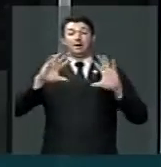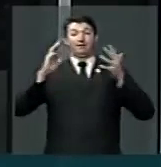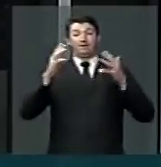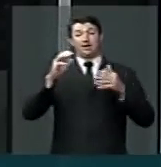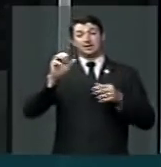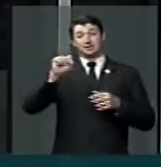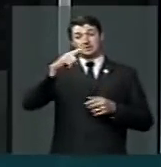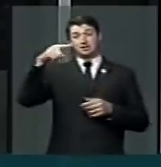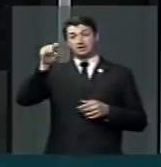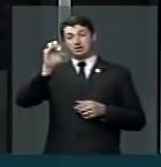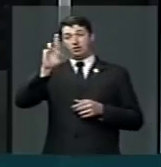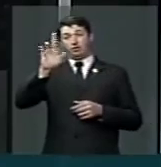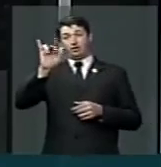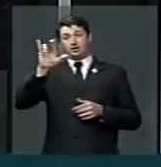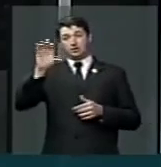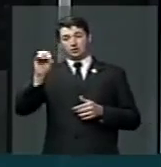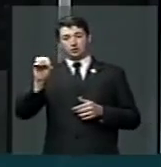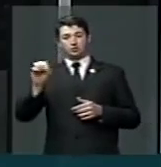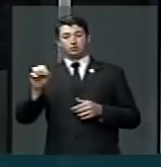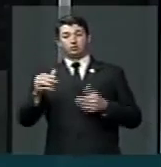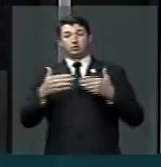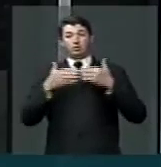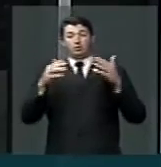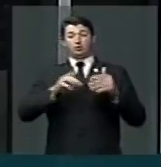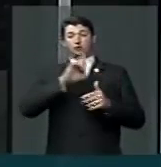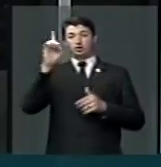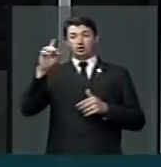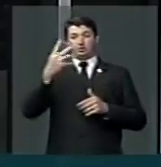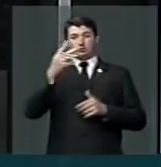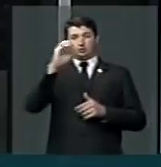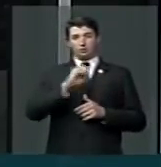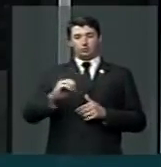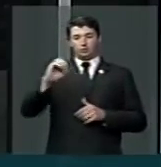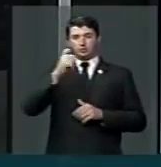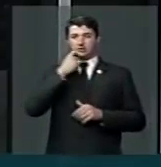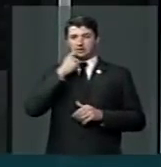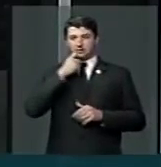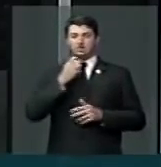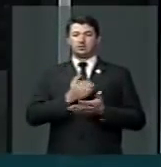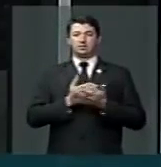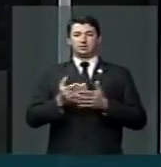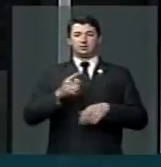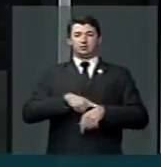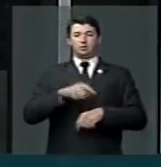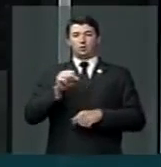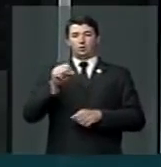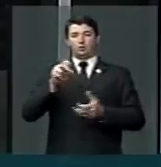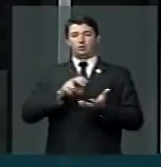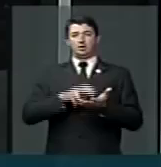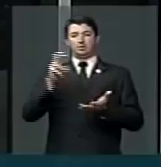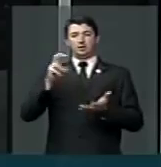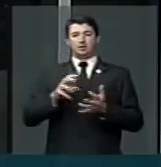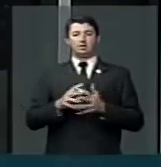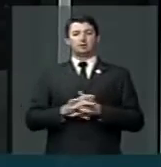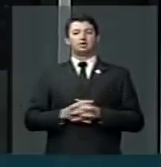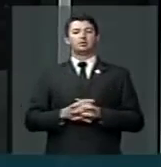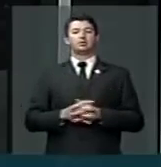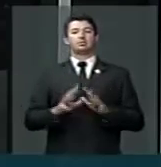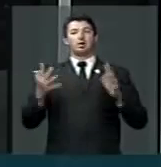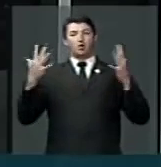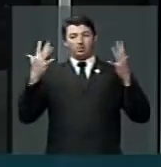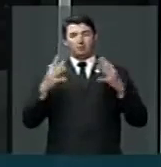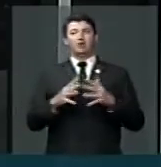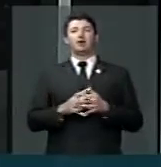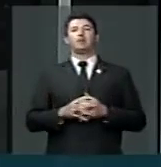Francisco, aberta oficialmente no dia 4 de outubro, sexta-feira, a partir das 8h30 da manhã, em